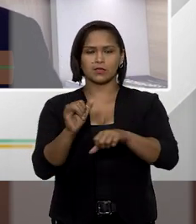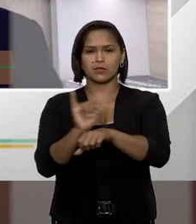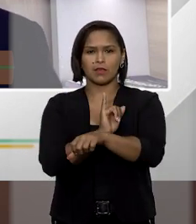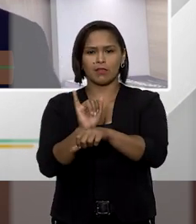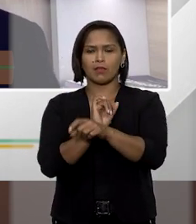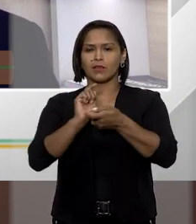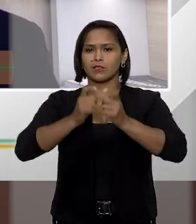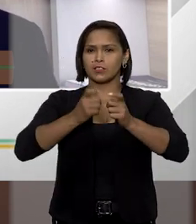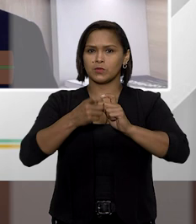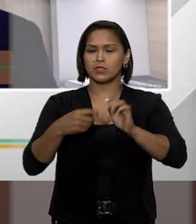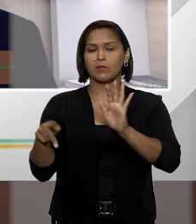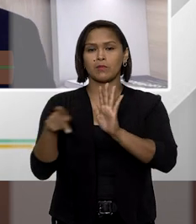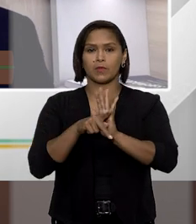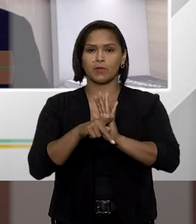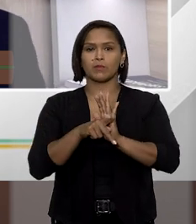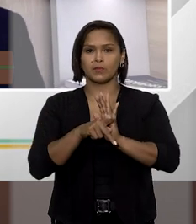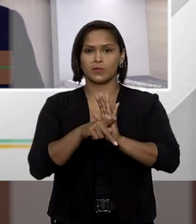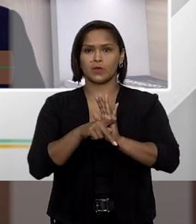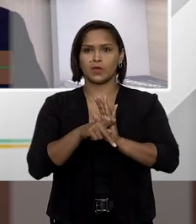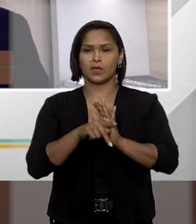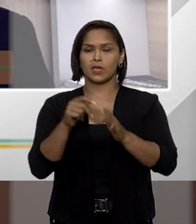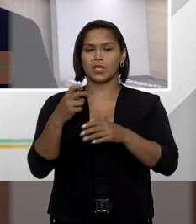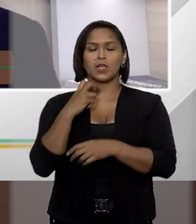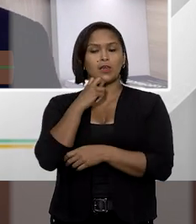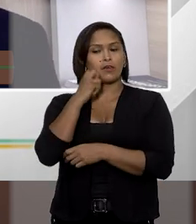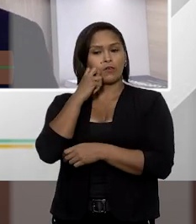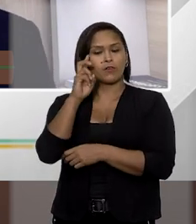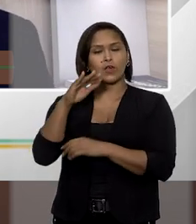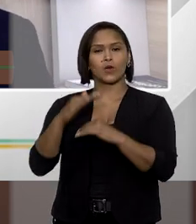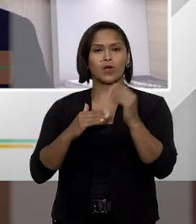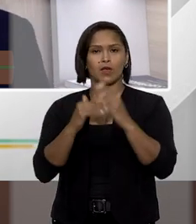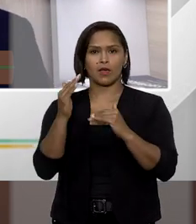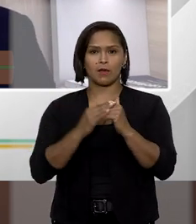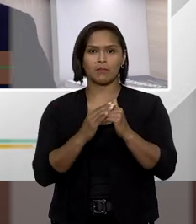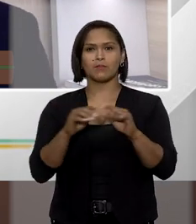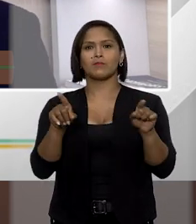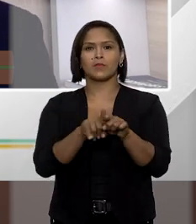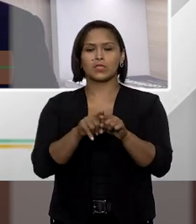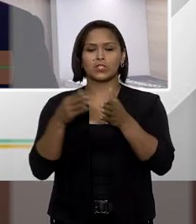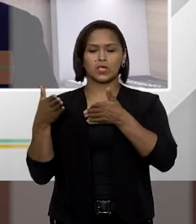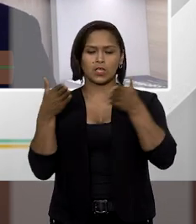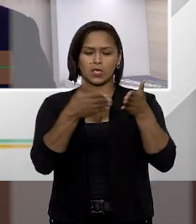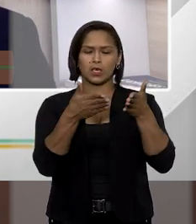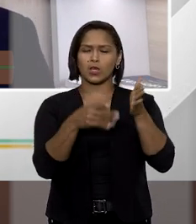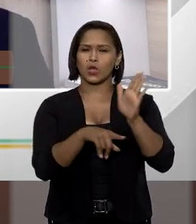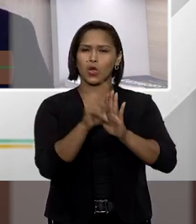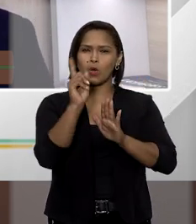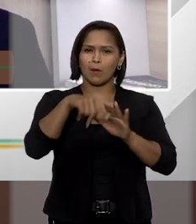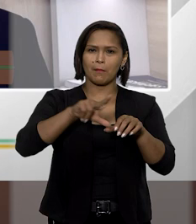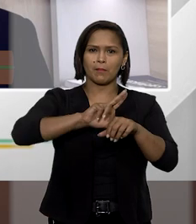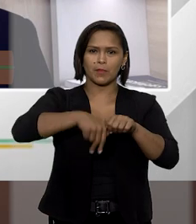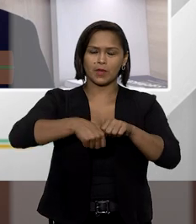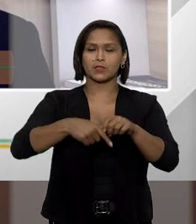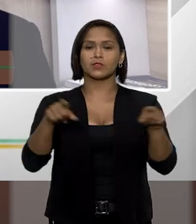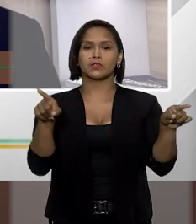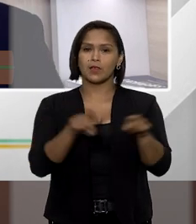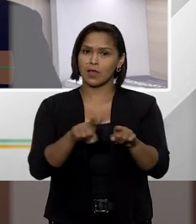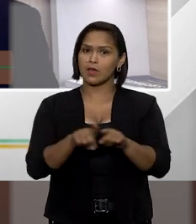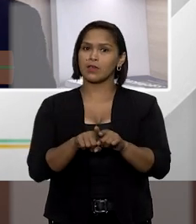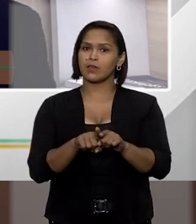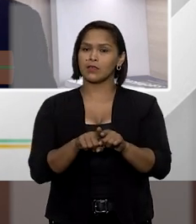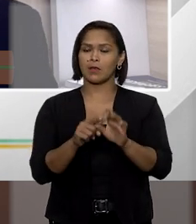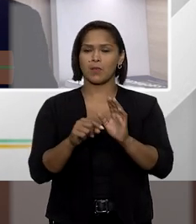mecanismos administrativos próprios que inibam a prática, que detectem a prática de corrupção e que